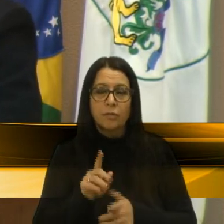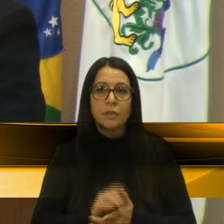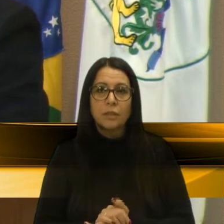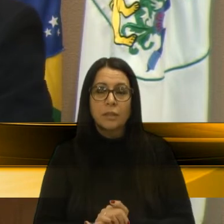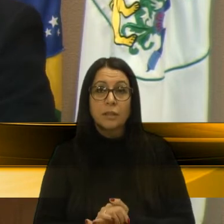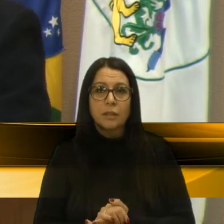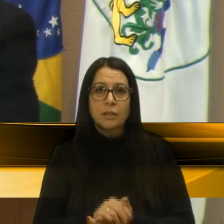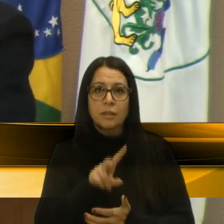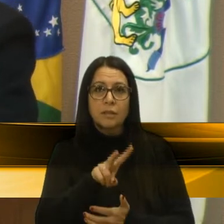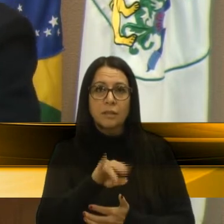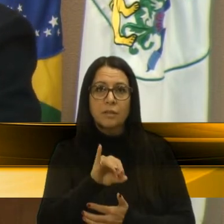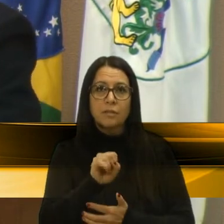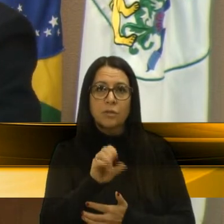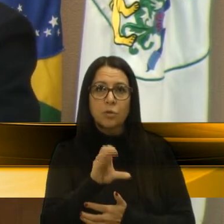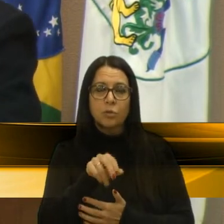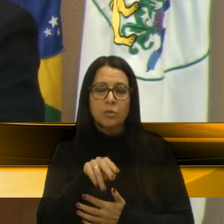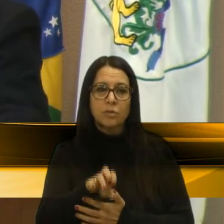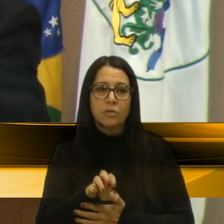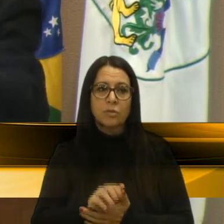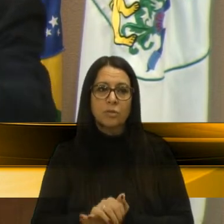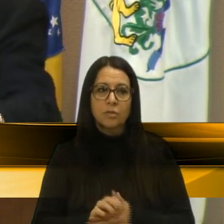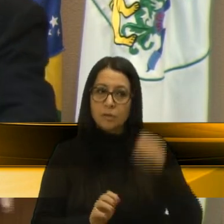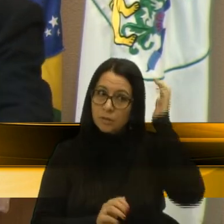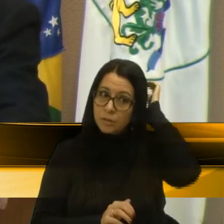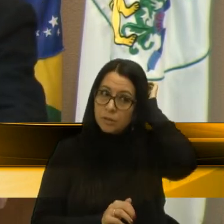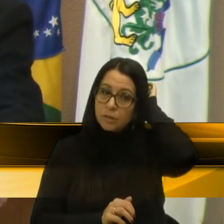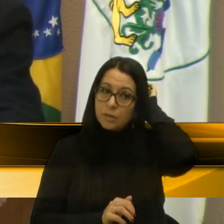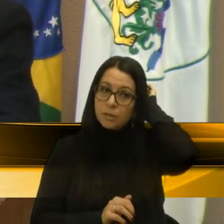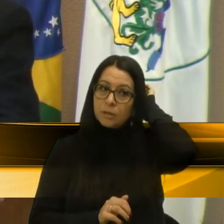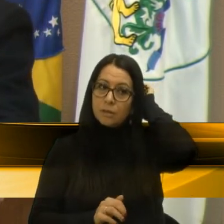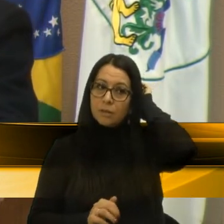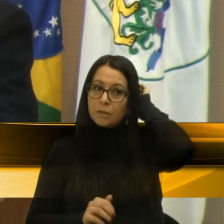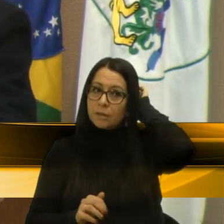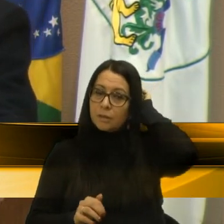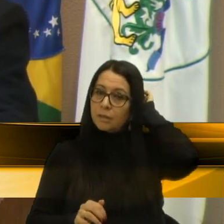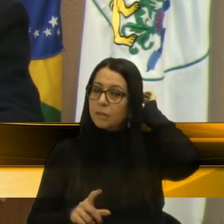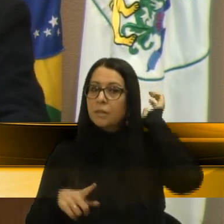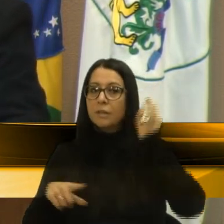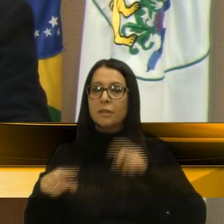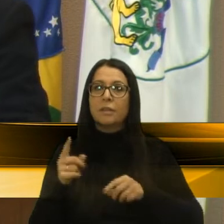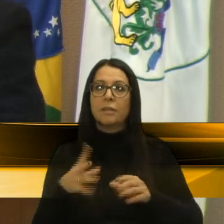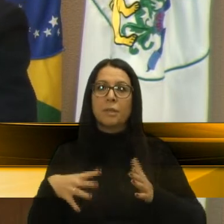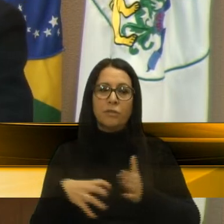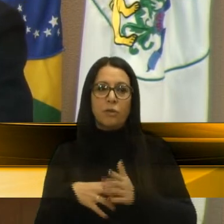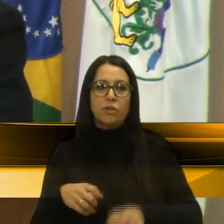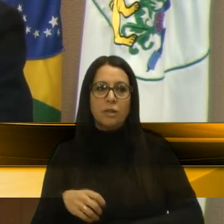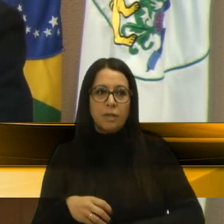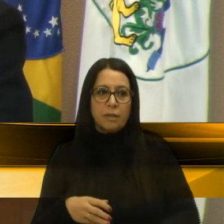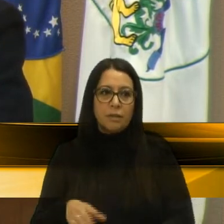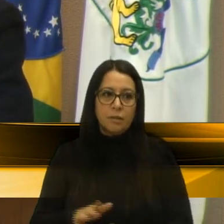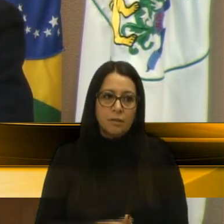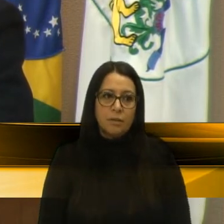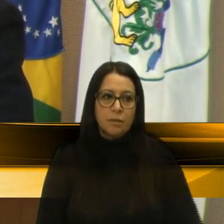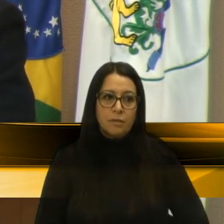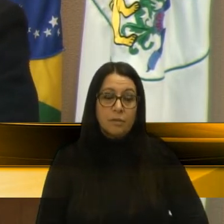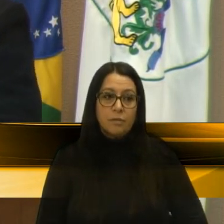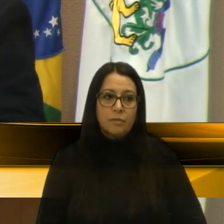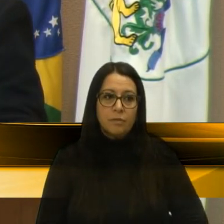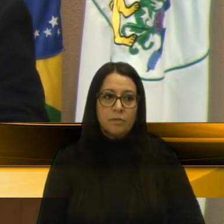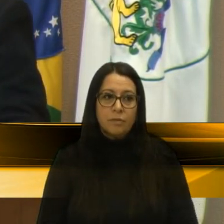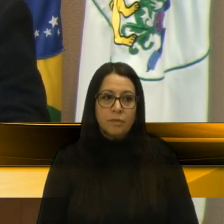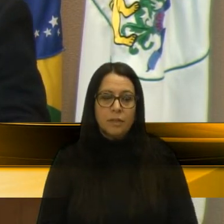desse governo. É a grande obra desse governo, a conversão à direita na rua Pinheiro Machado, né? E na Sinimbu,